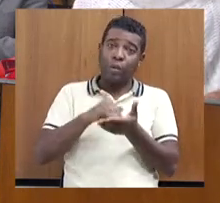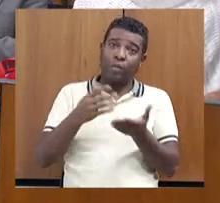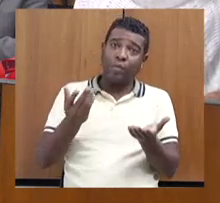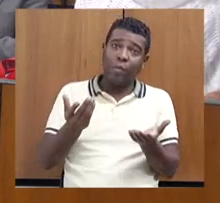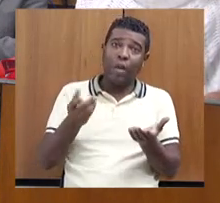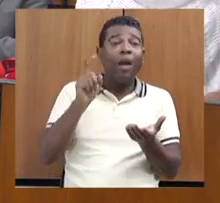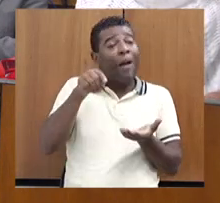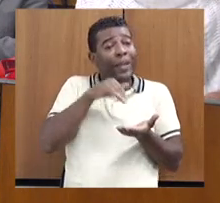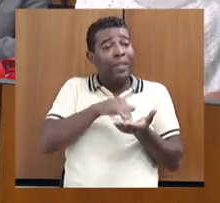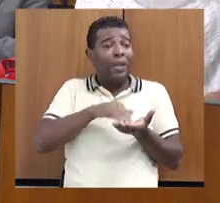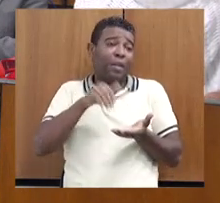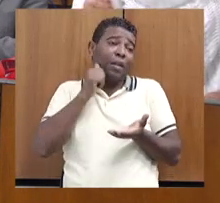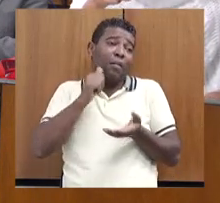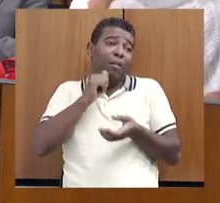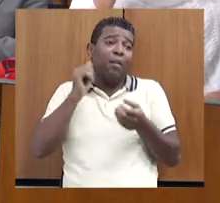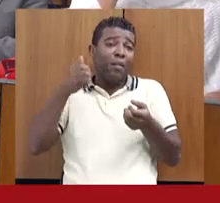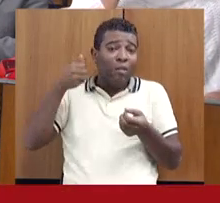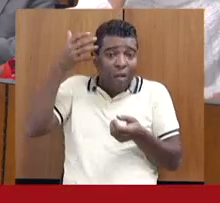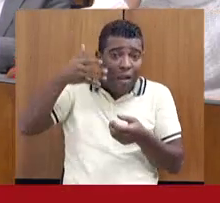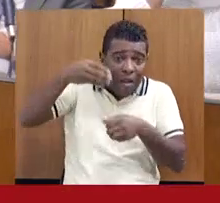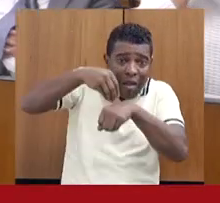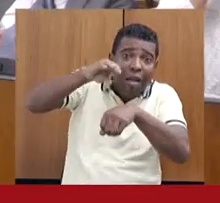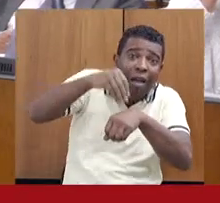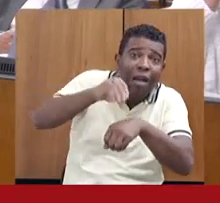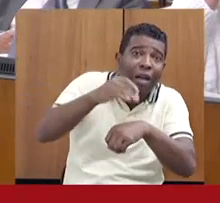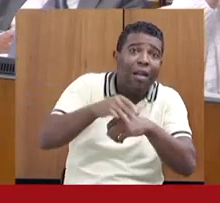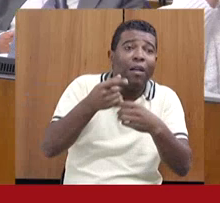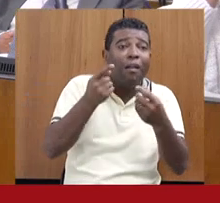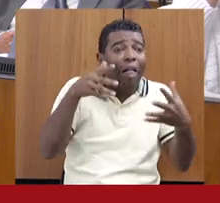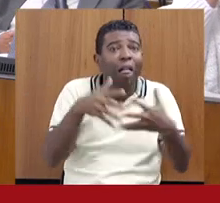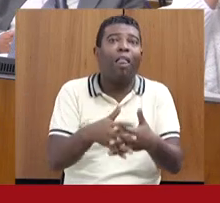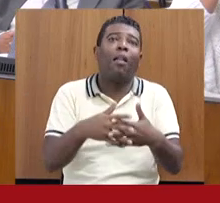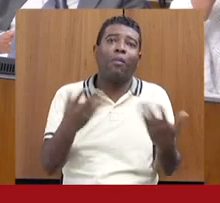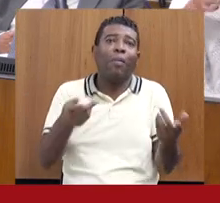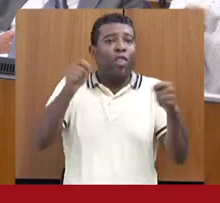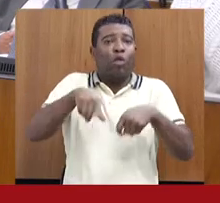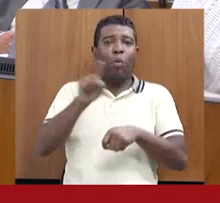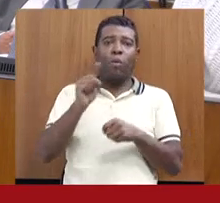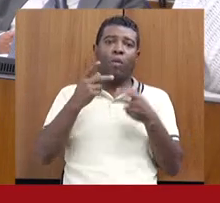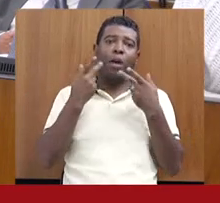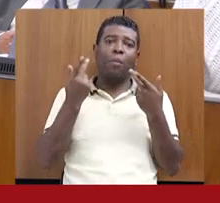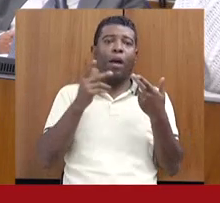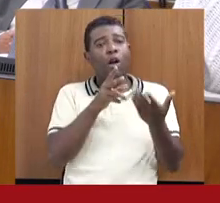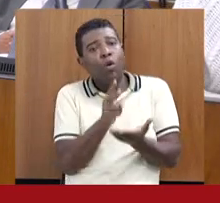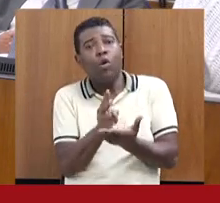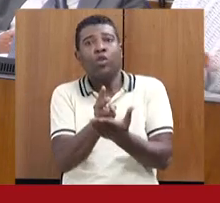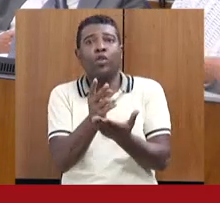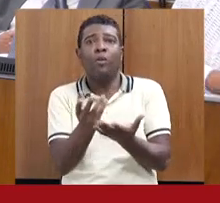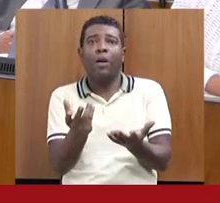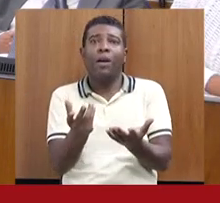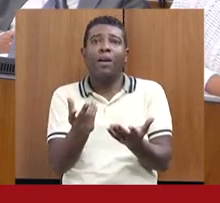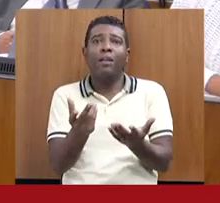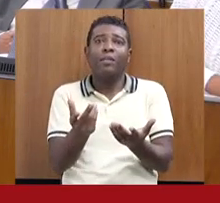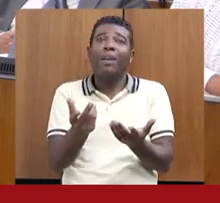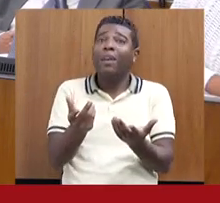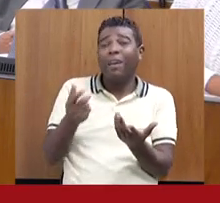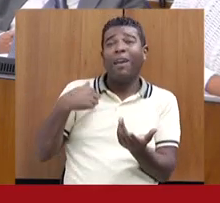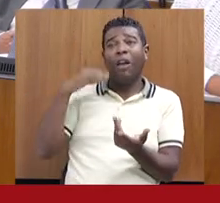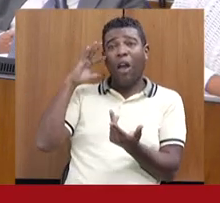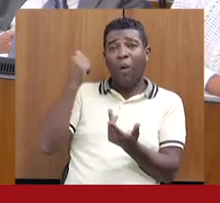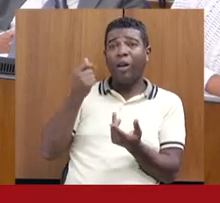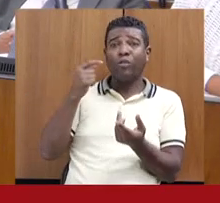explanando, é impossível continuar com a ação desse jeito. Presidente, eu acho muito difícil a gente dar seguimento nesse clima assim,